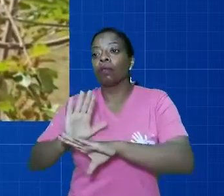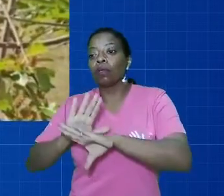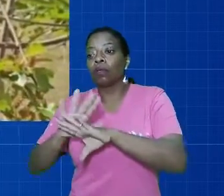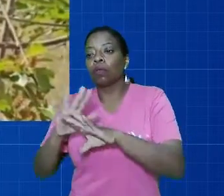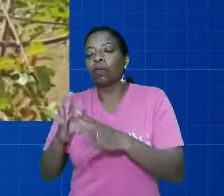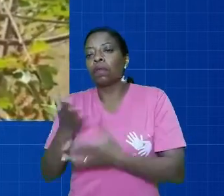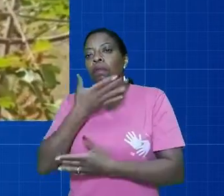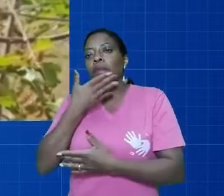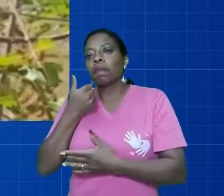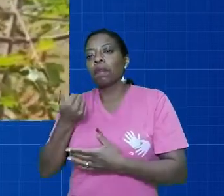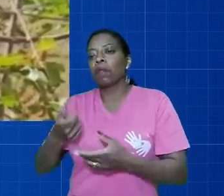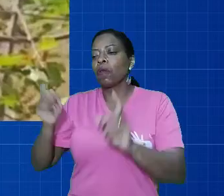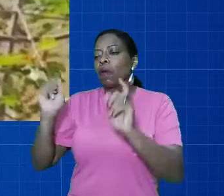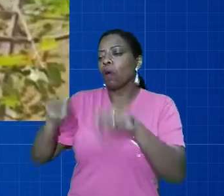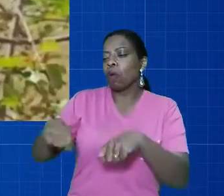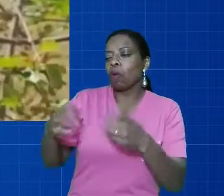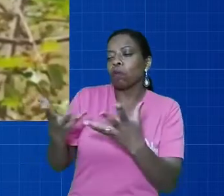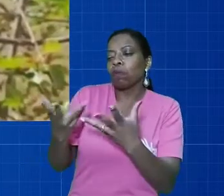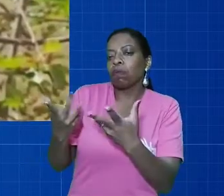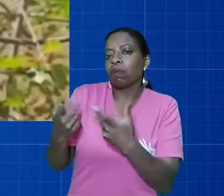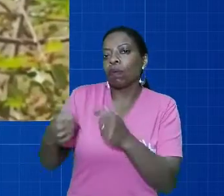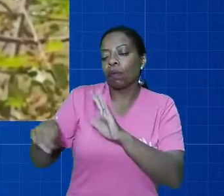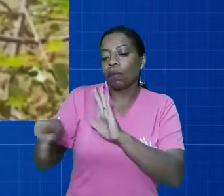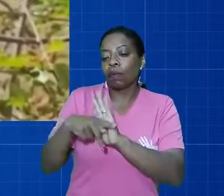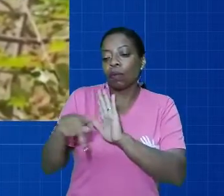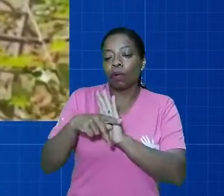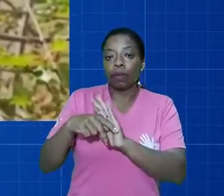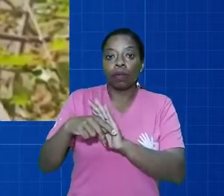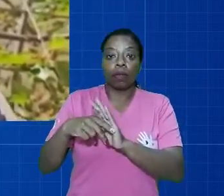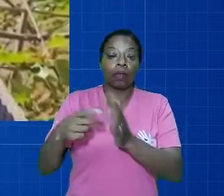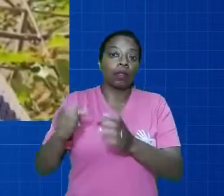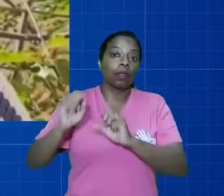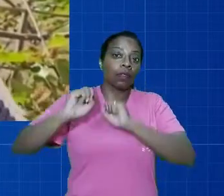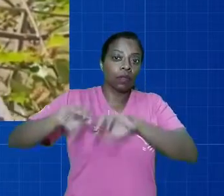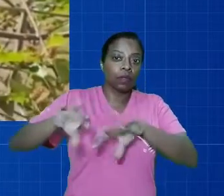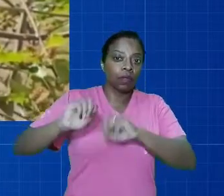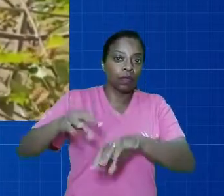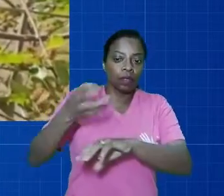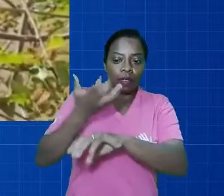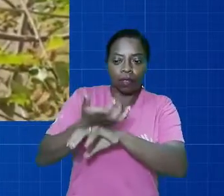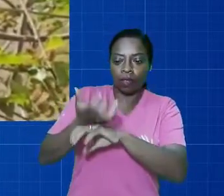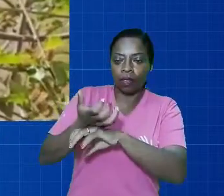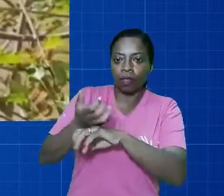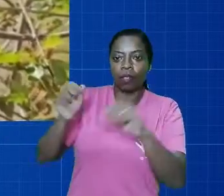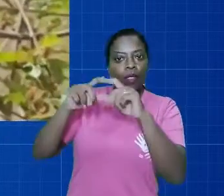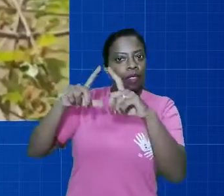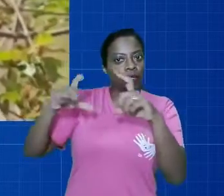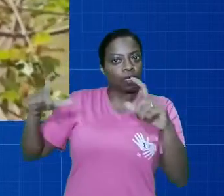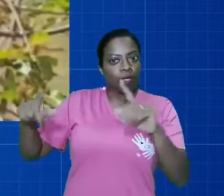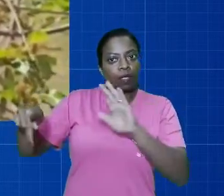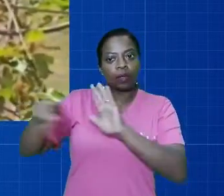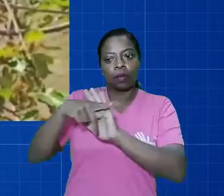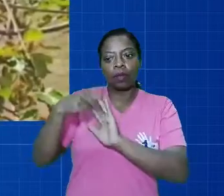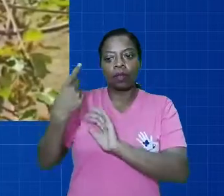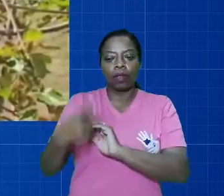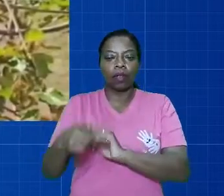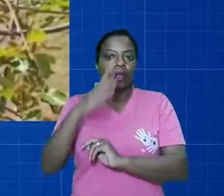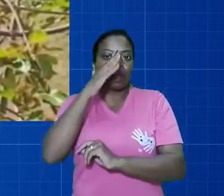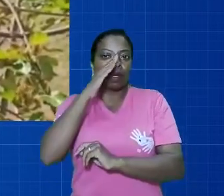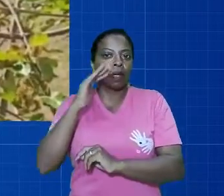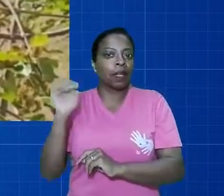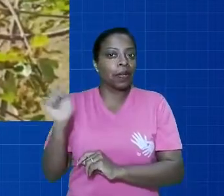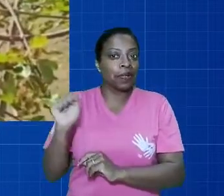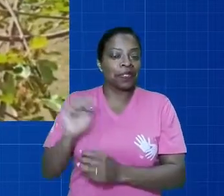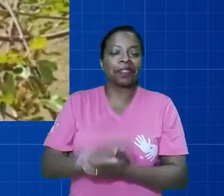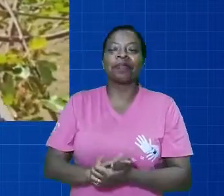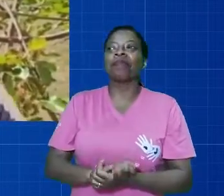a qualidade de ensino, especificamente de ciências, no município. Então foi um desejo muito grande entre os professores,